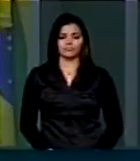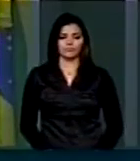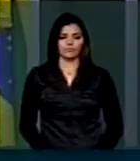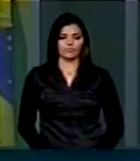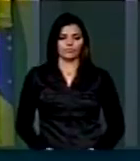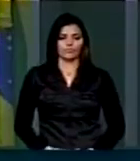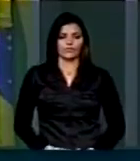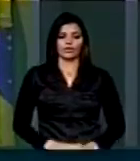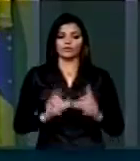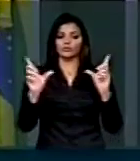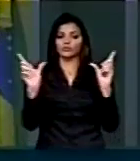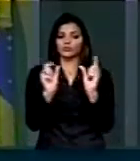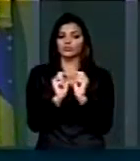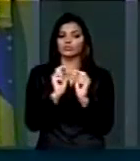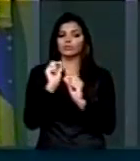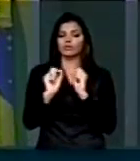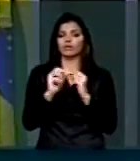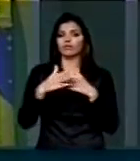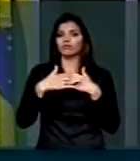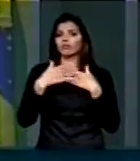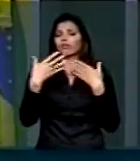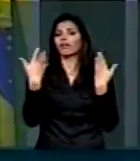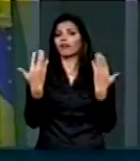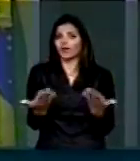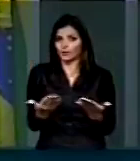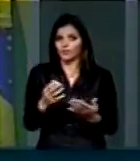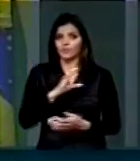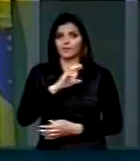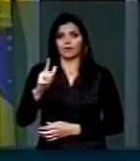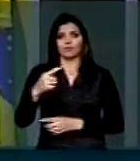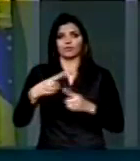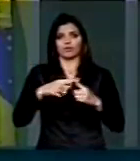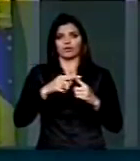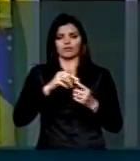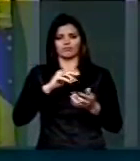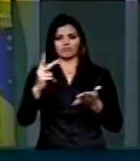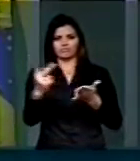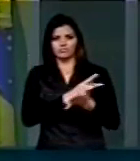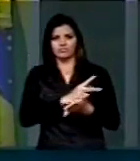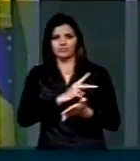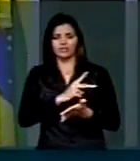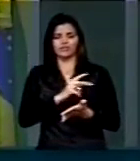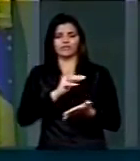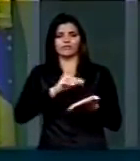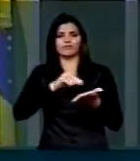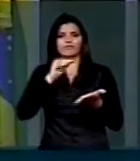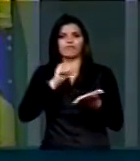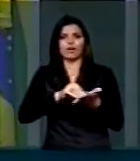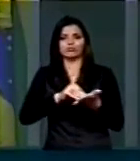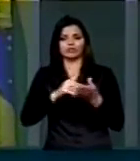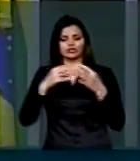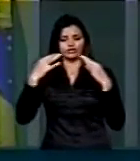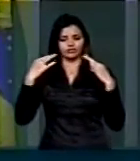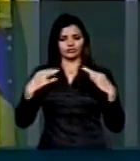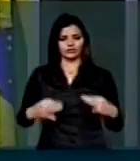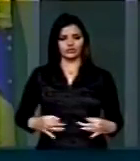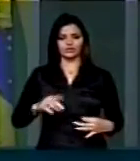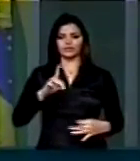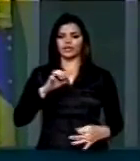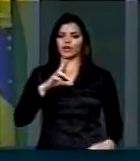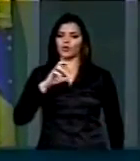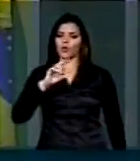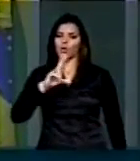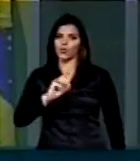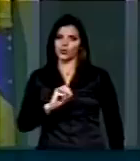Em síntese, ficou patente que o ato indecoroso se consuma quando chega ao conhecimento público